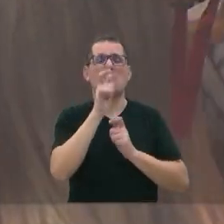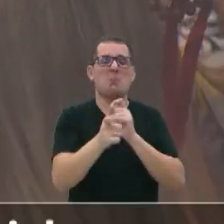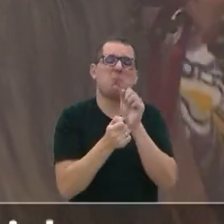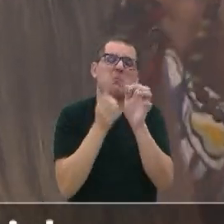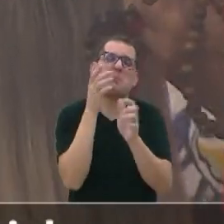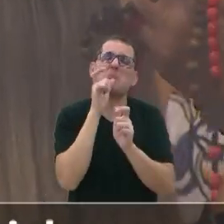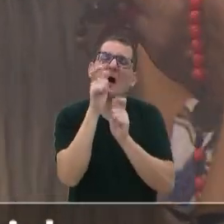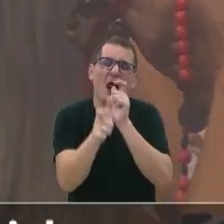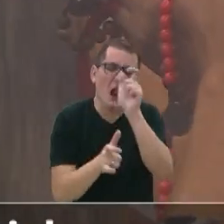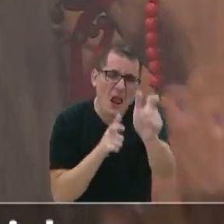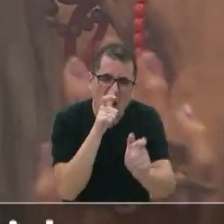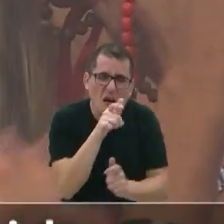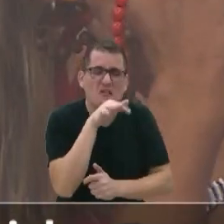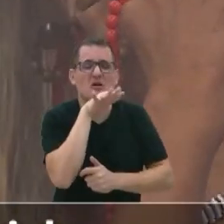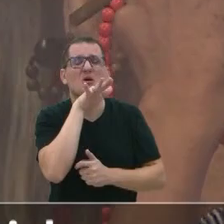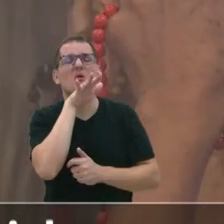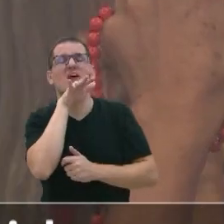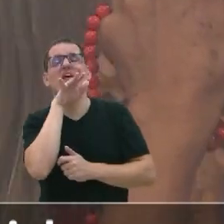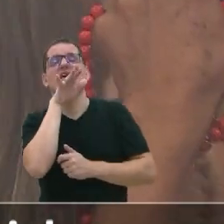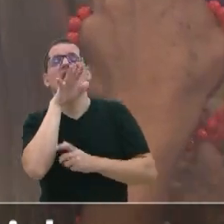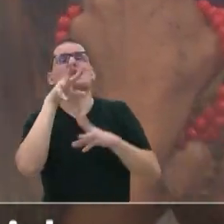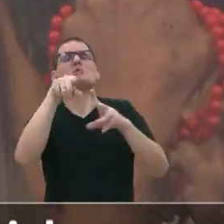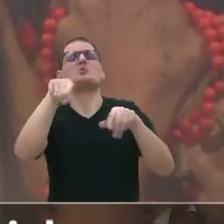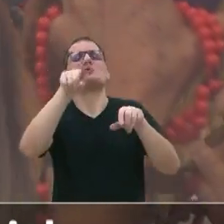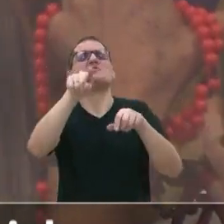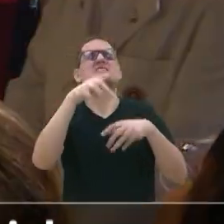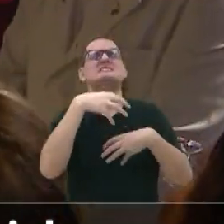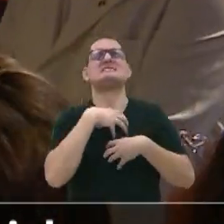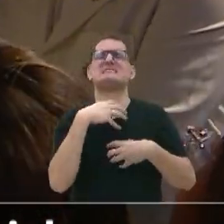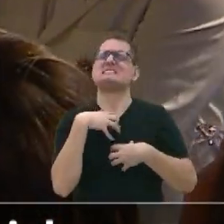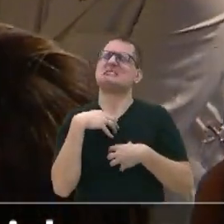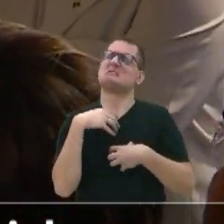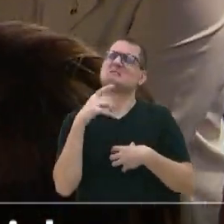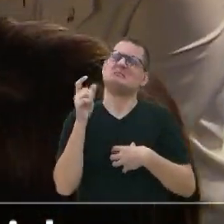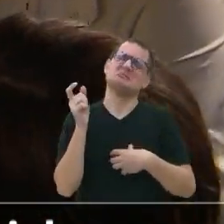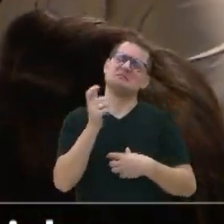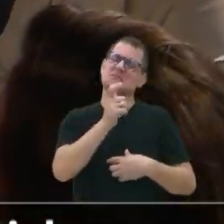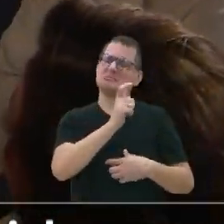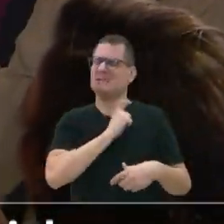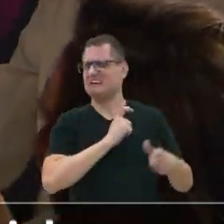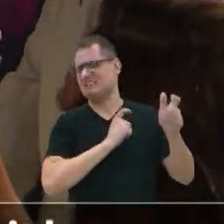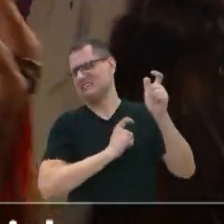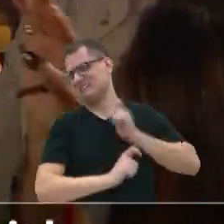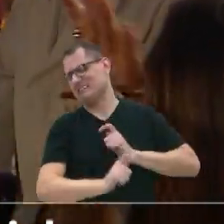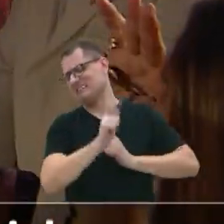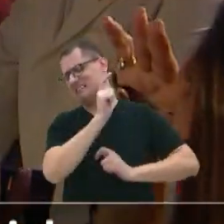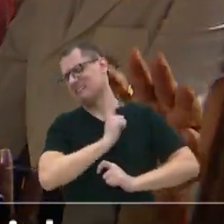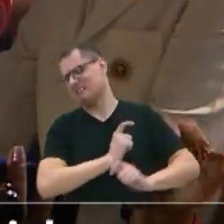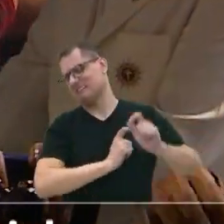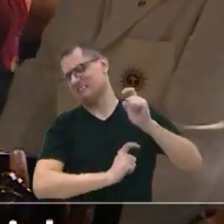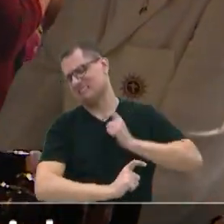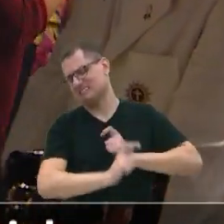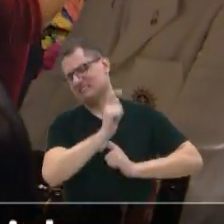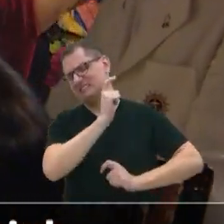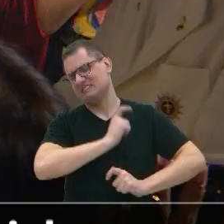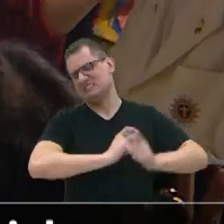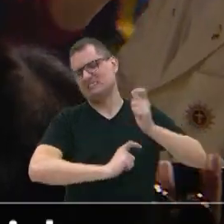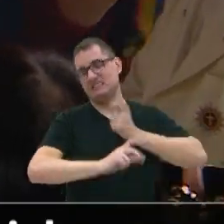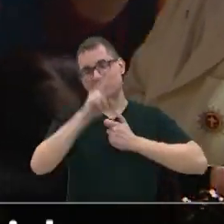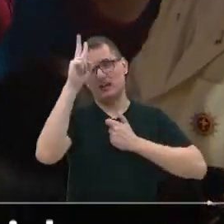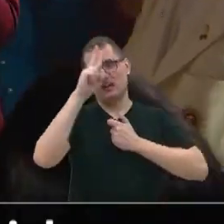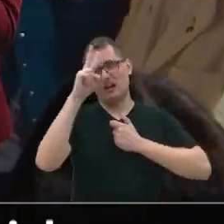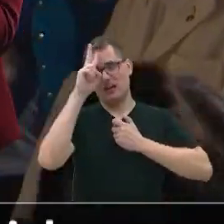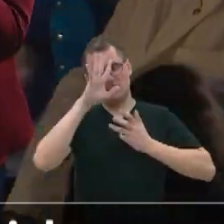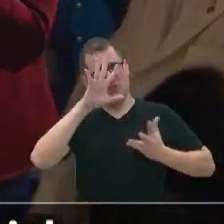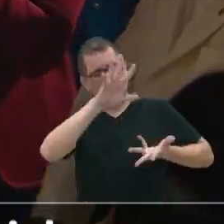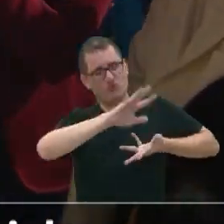para o Senhor as palavras malditas que foram faladas para você, e foram germinadas no seu ouvido,